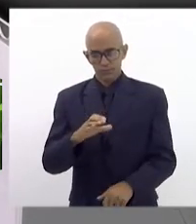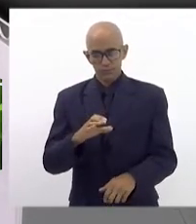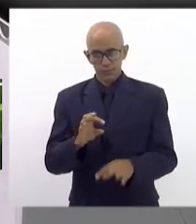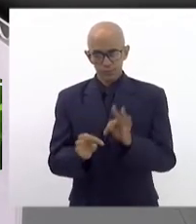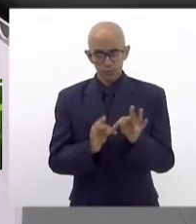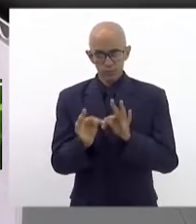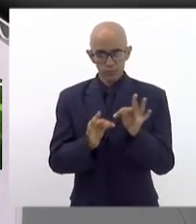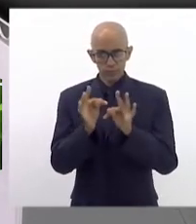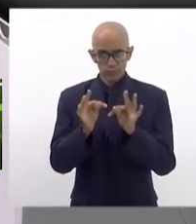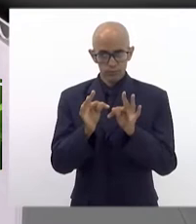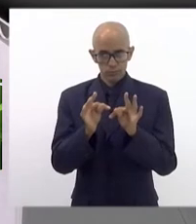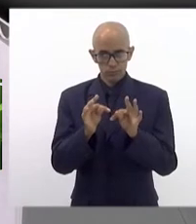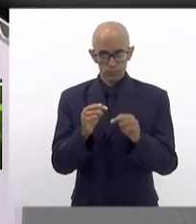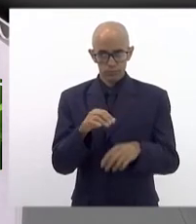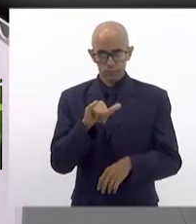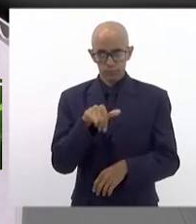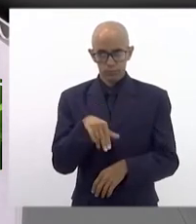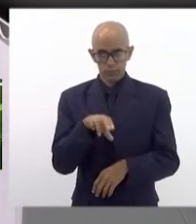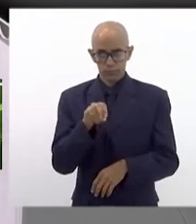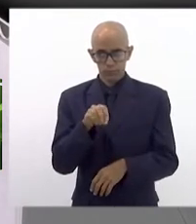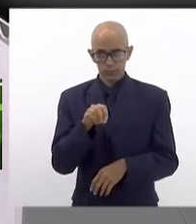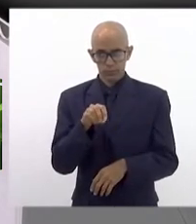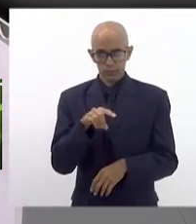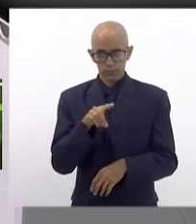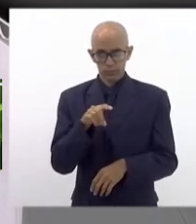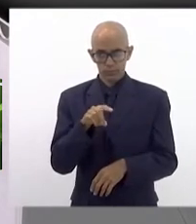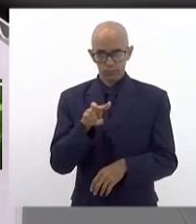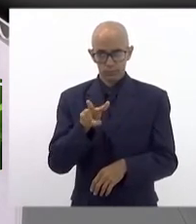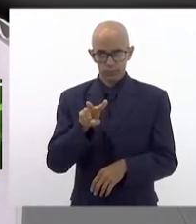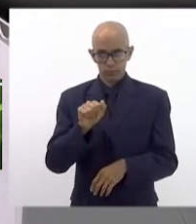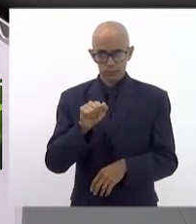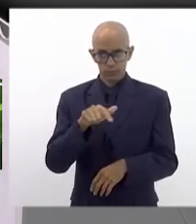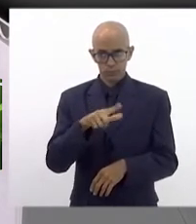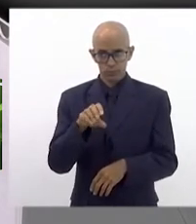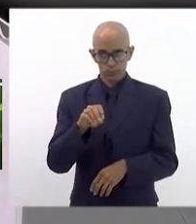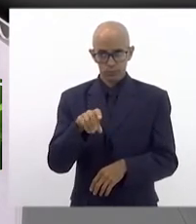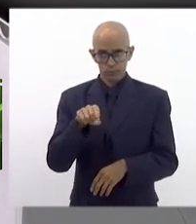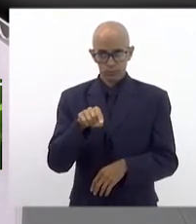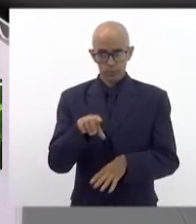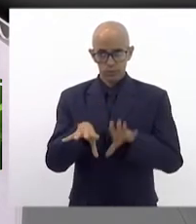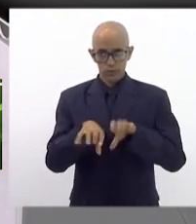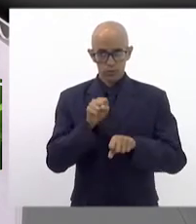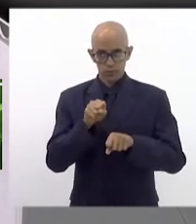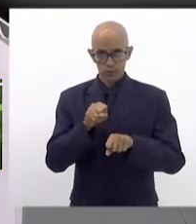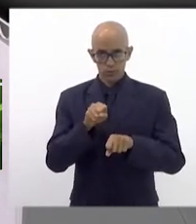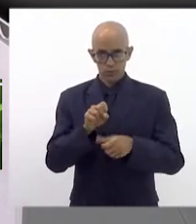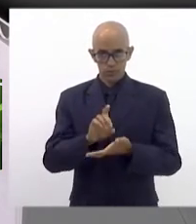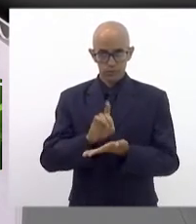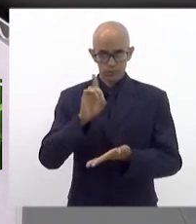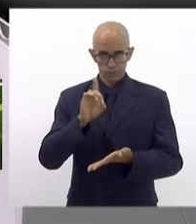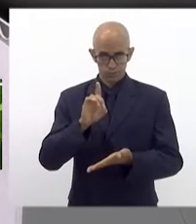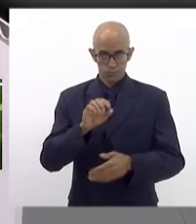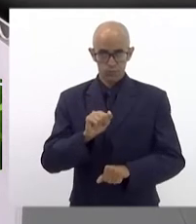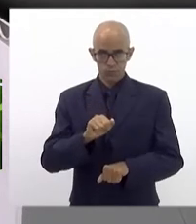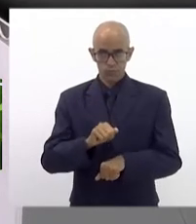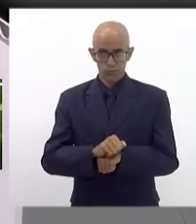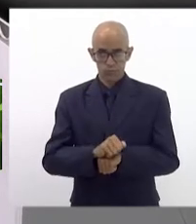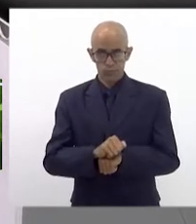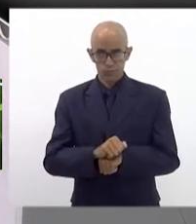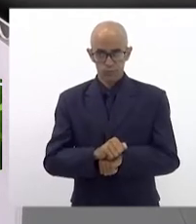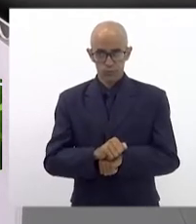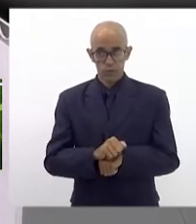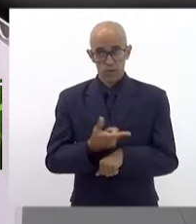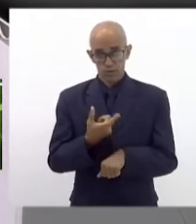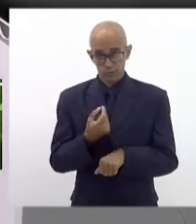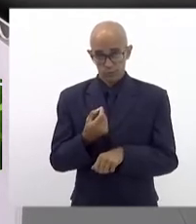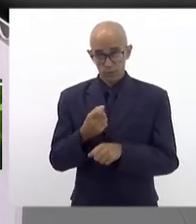tecnológico, de inovação, que é a formação de doutores, não é? O número de egressos de doutorado. Nos últimos 20